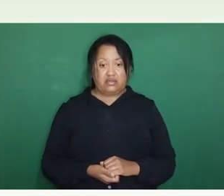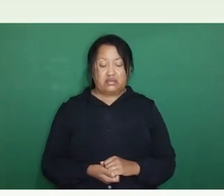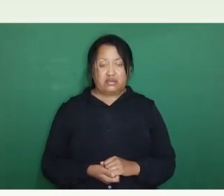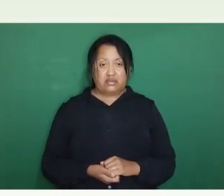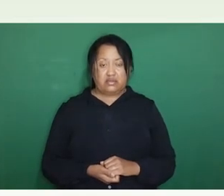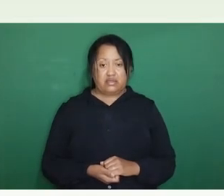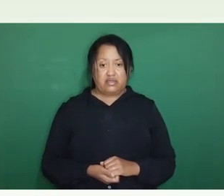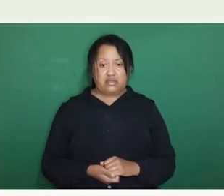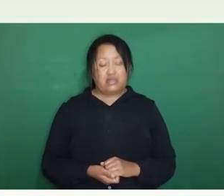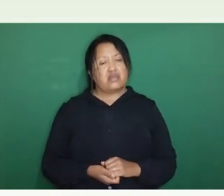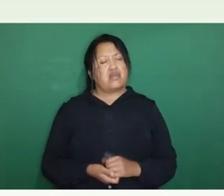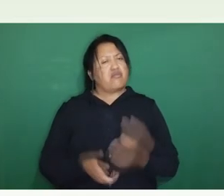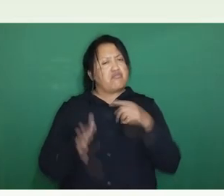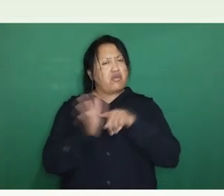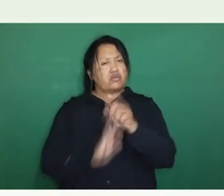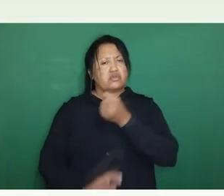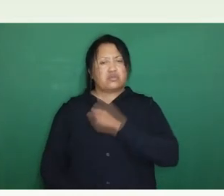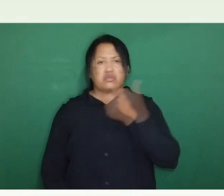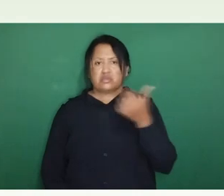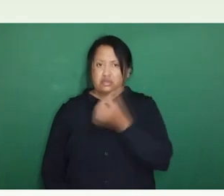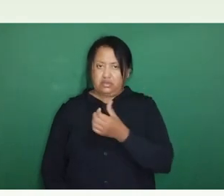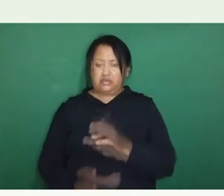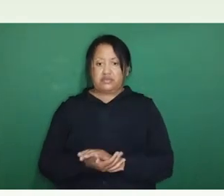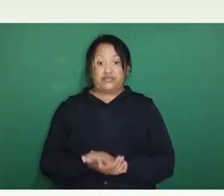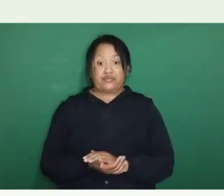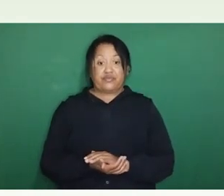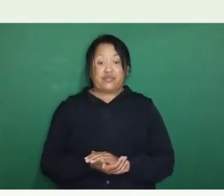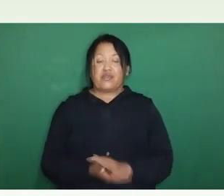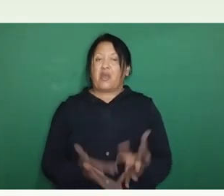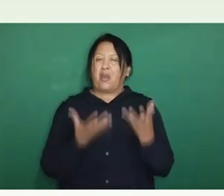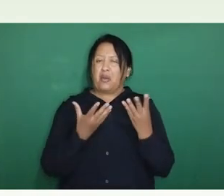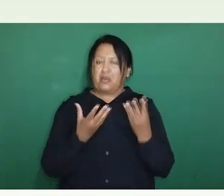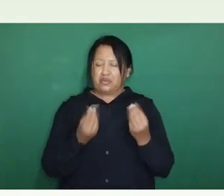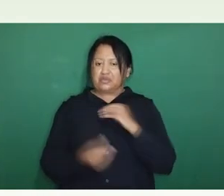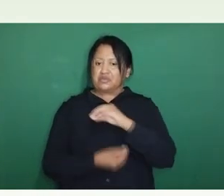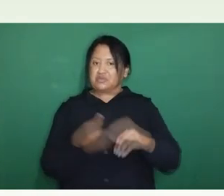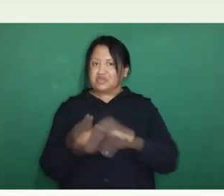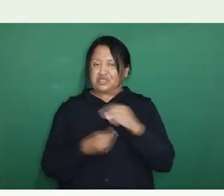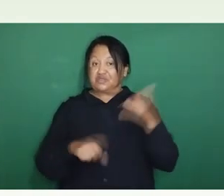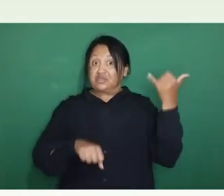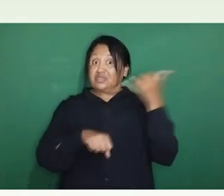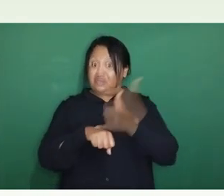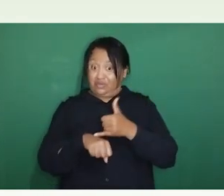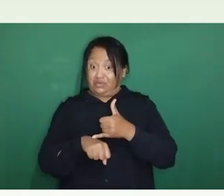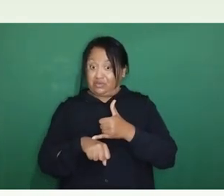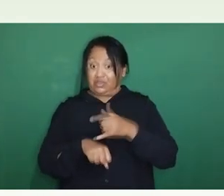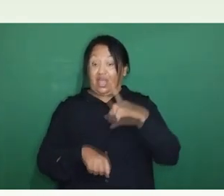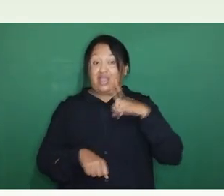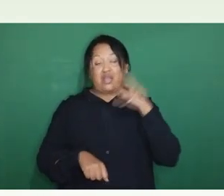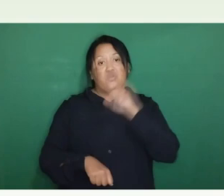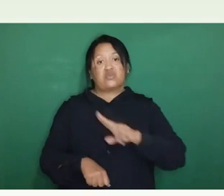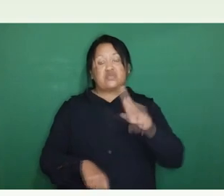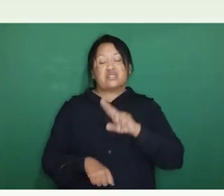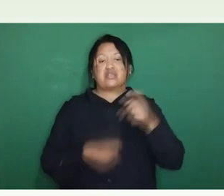questão 16 muitos compostos iônicos tem sido empregados na medicina e na odontologia